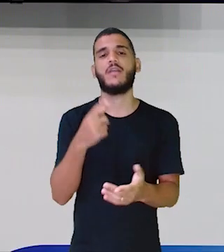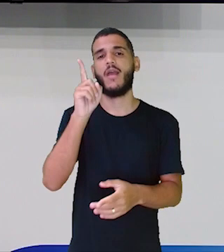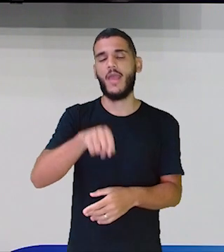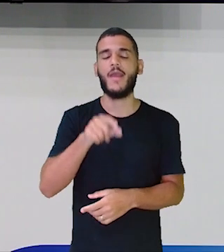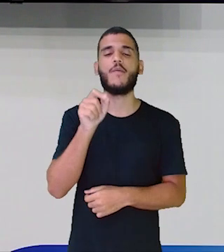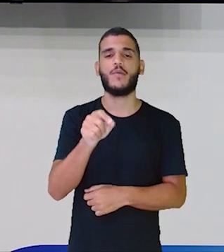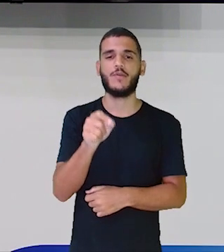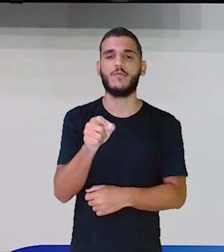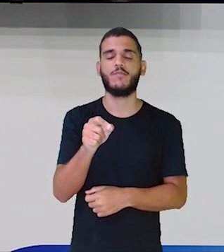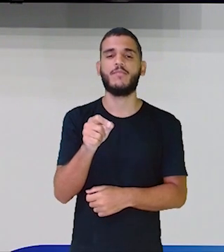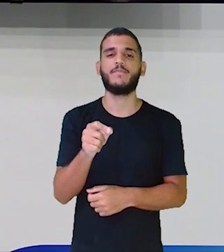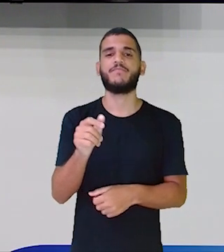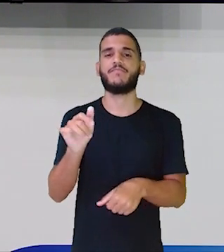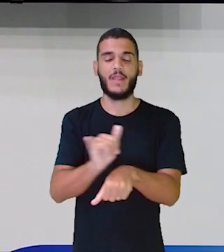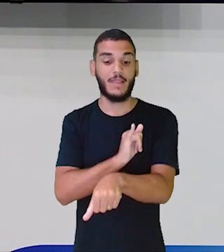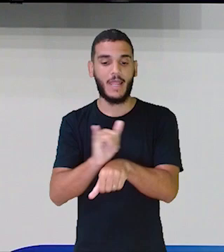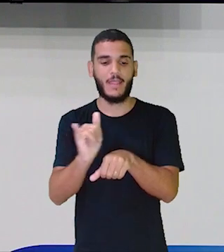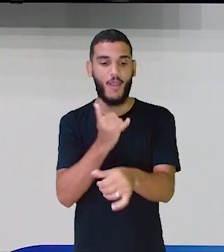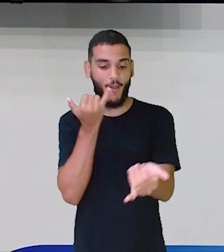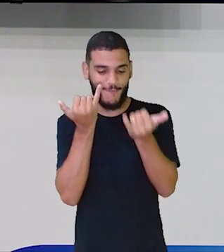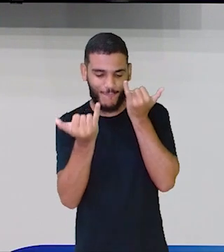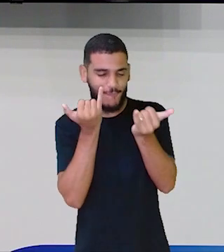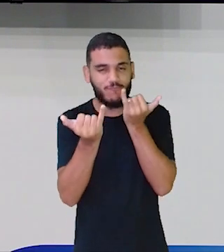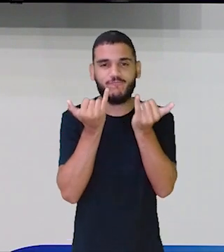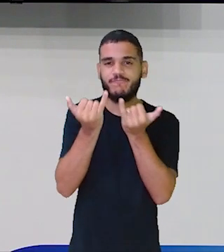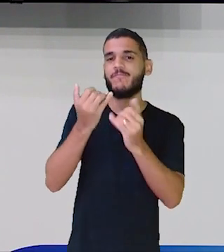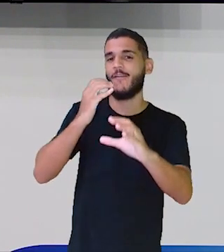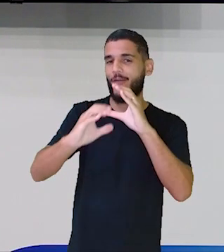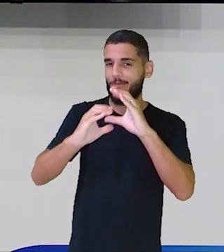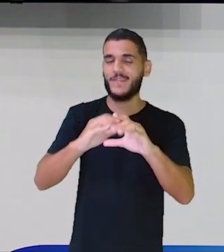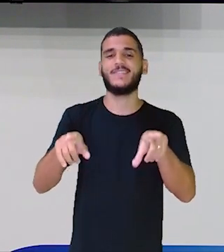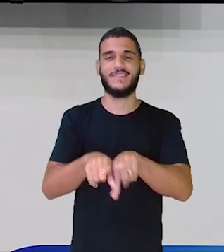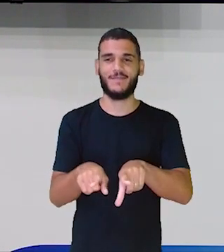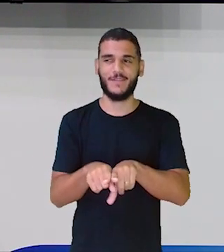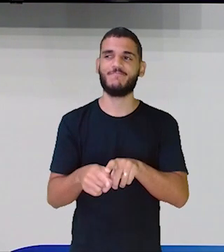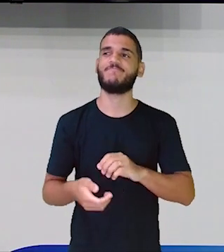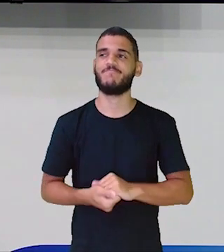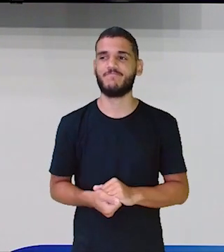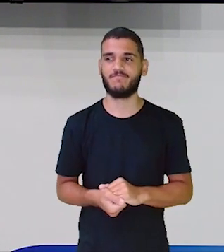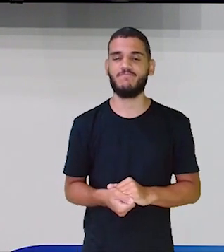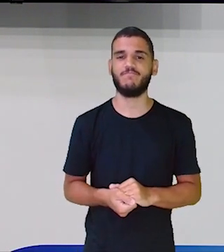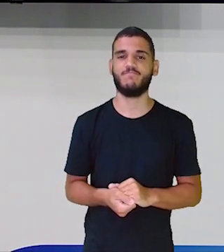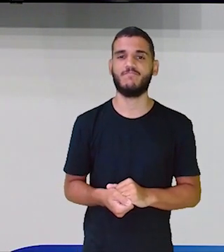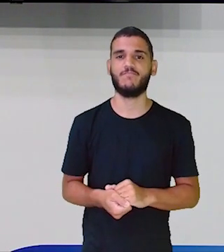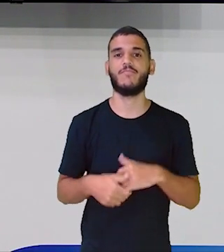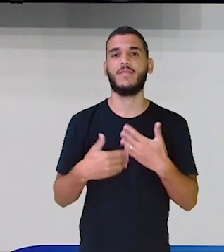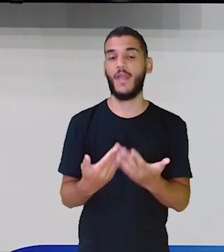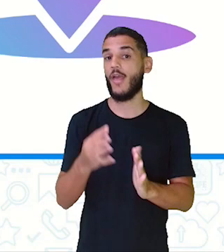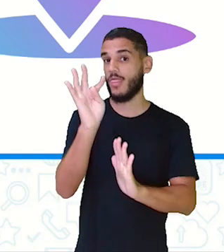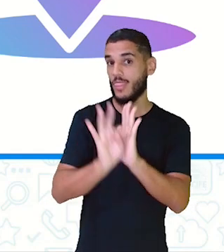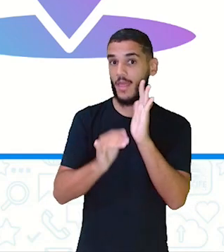meios, formas de informação, são meios de comunicação. Os